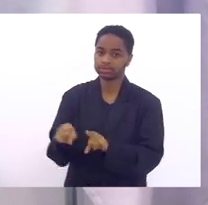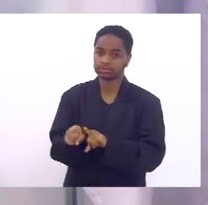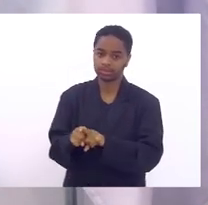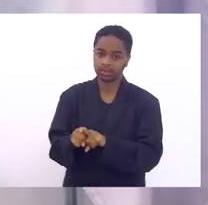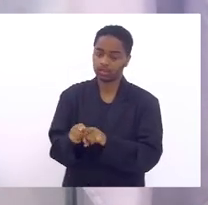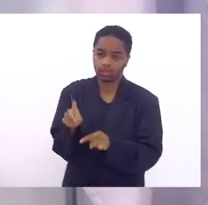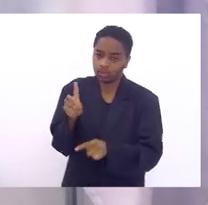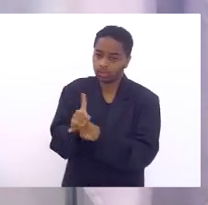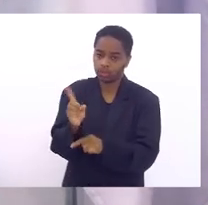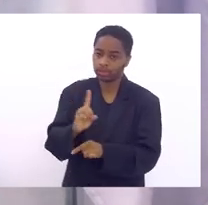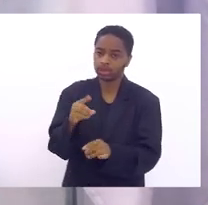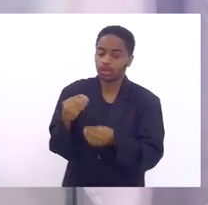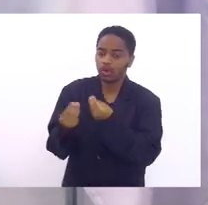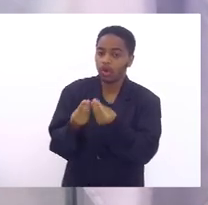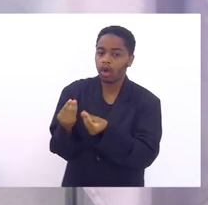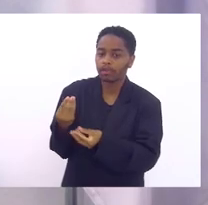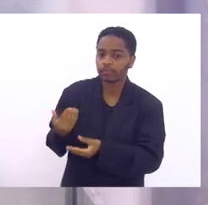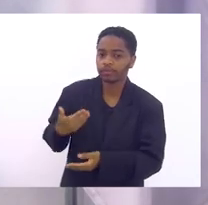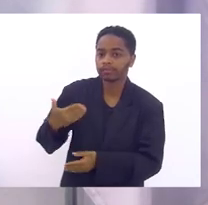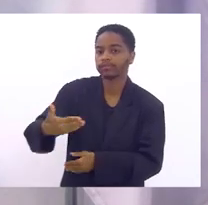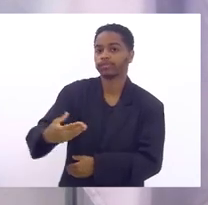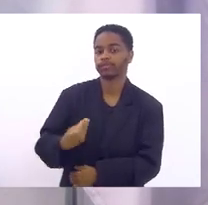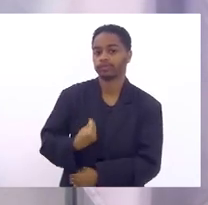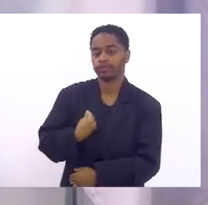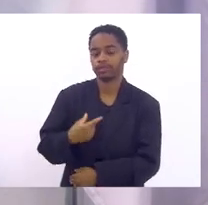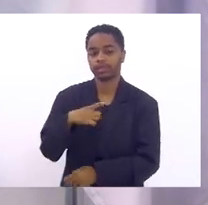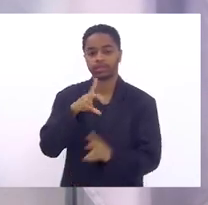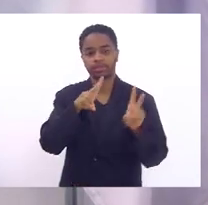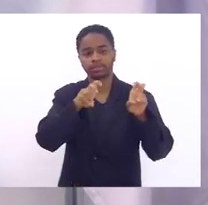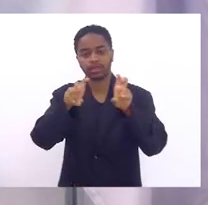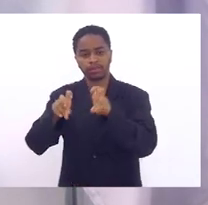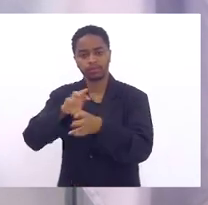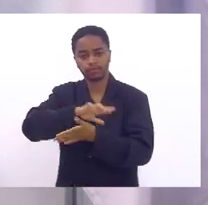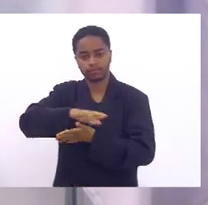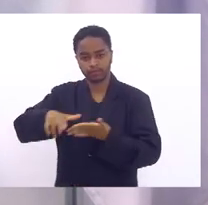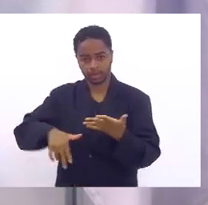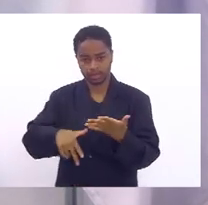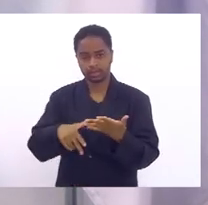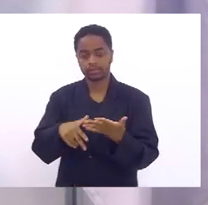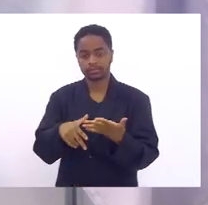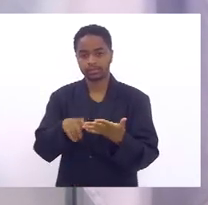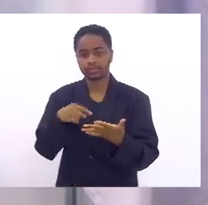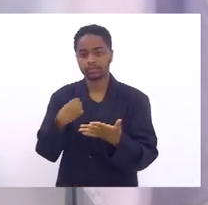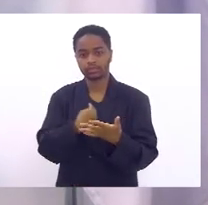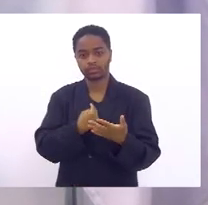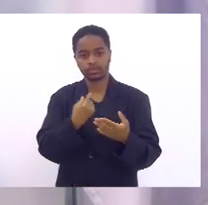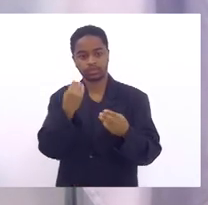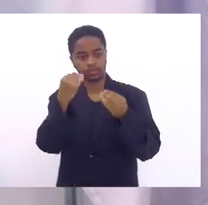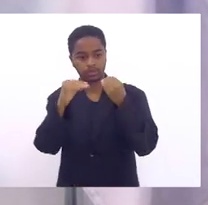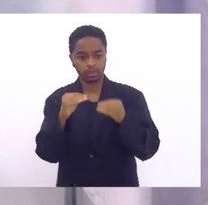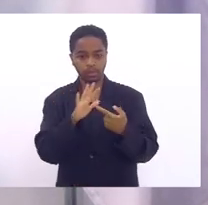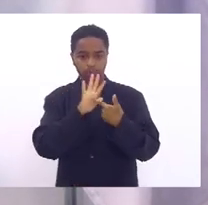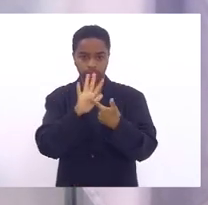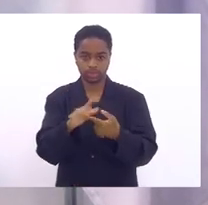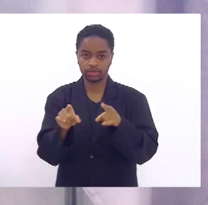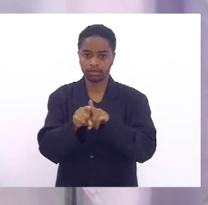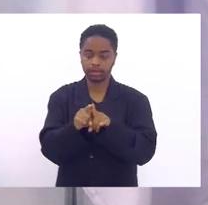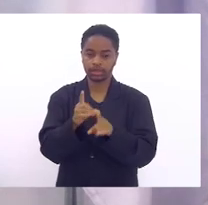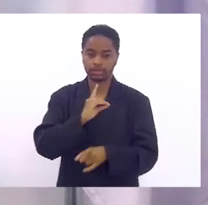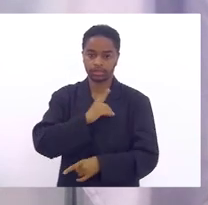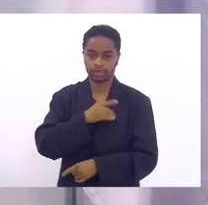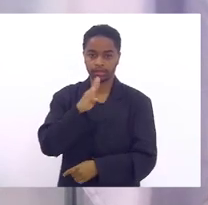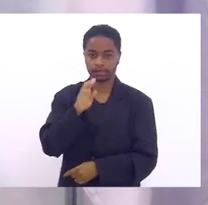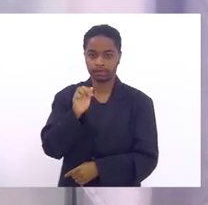dessa criança Então são vários temas que estão colocados e a a delegada Bárbara lomba também